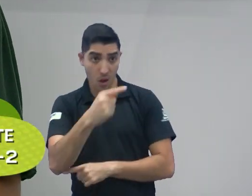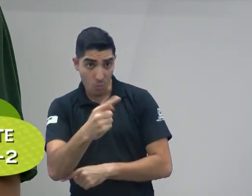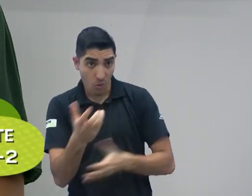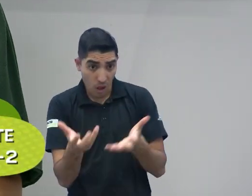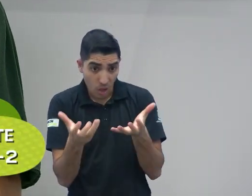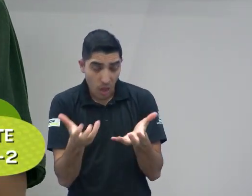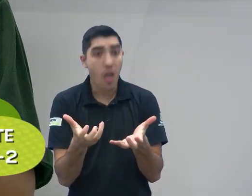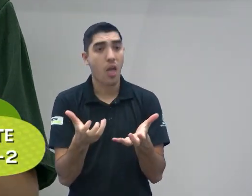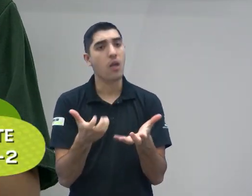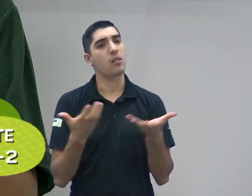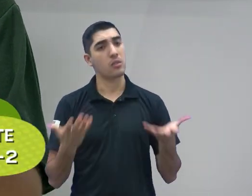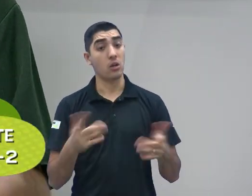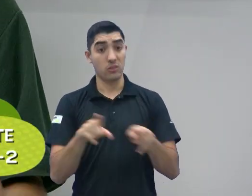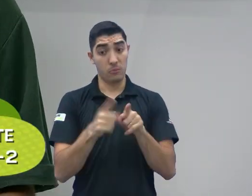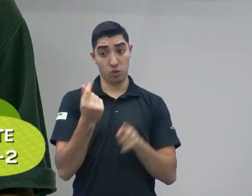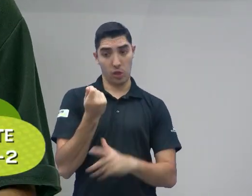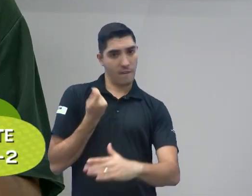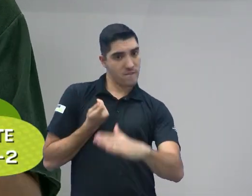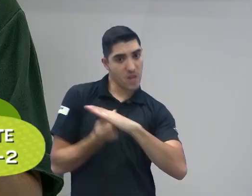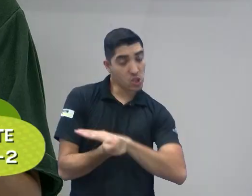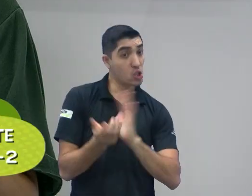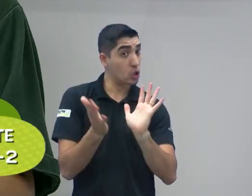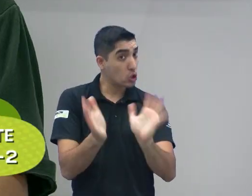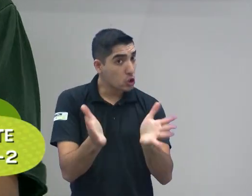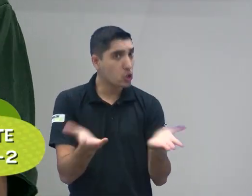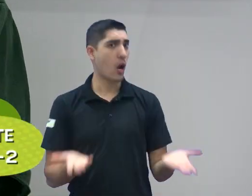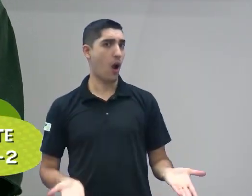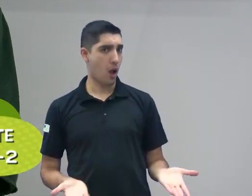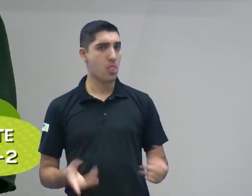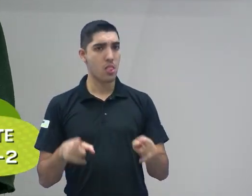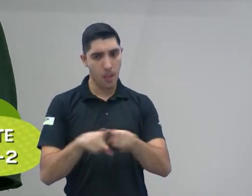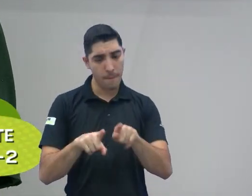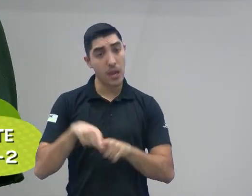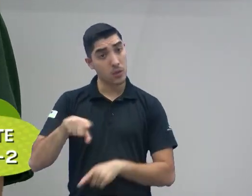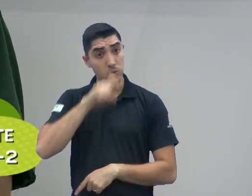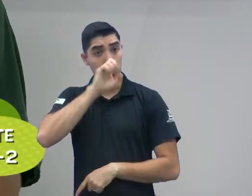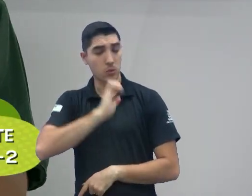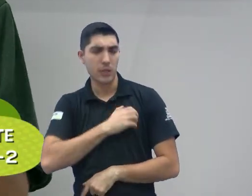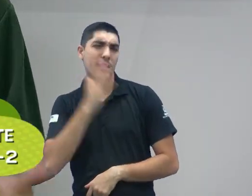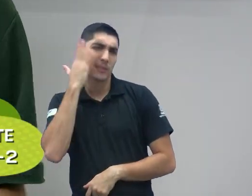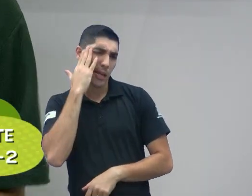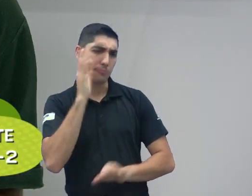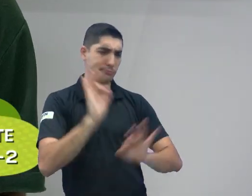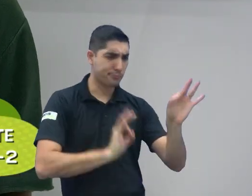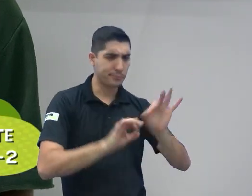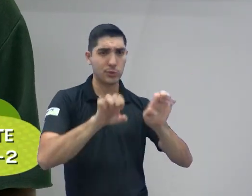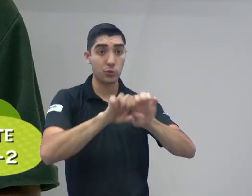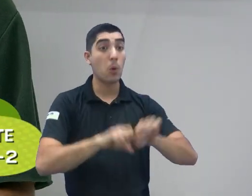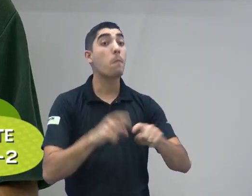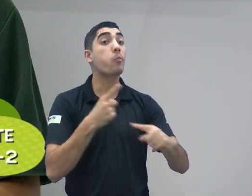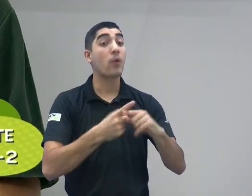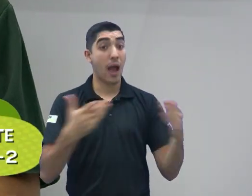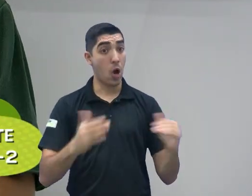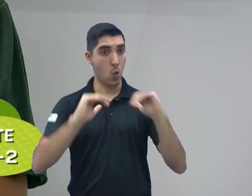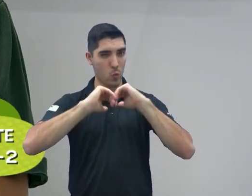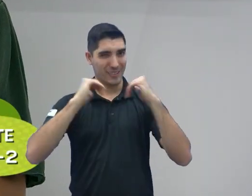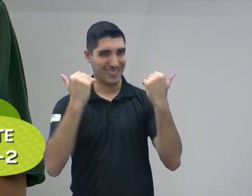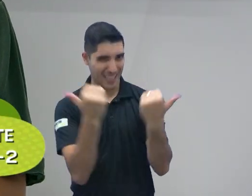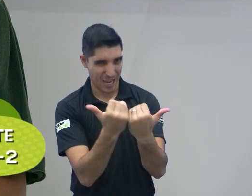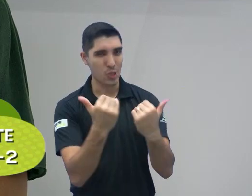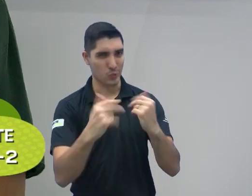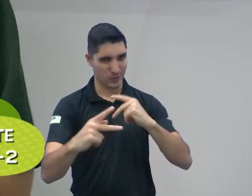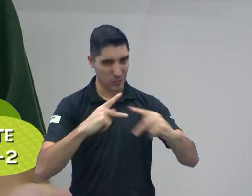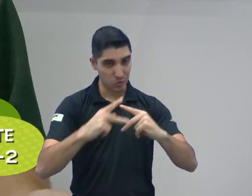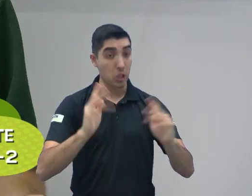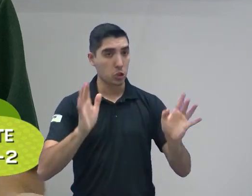investimento bacana, principalmente também não só na montagem do elenco, mas do lado do estrutural, até porque o Martins Pereira agora também foi reformado para essa